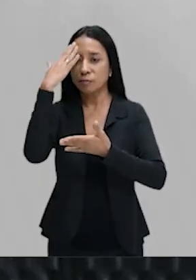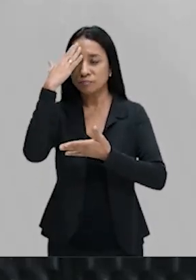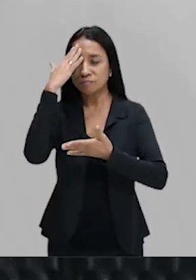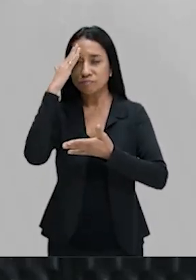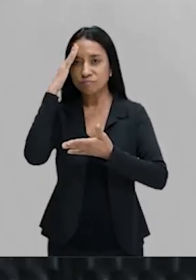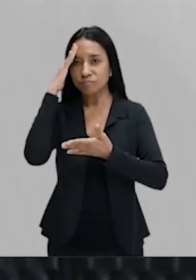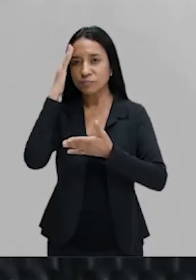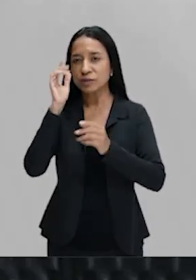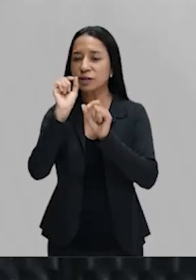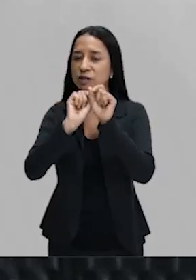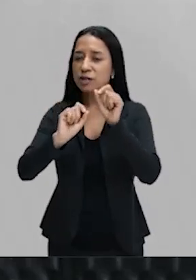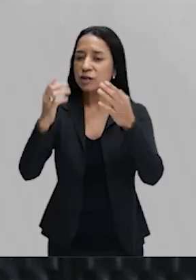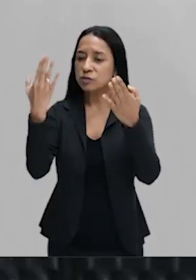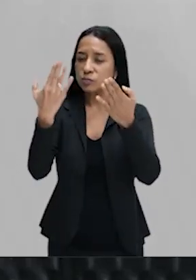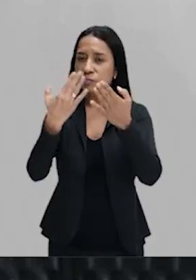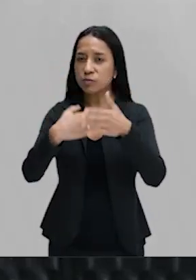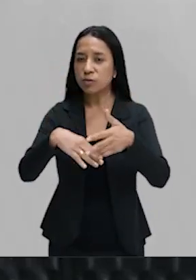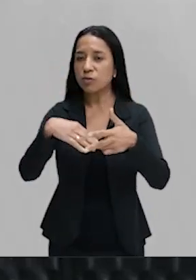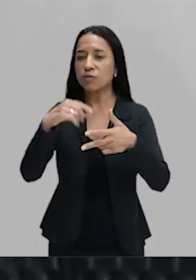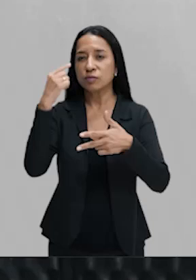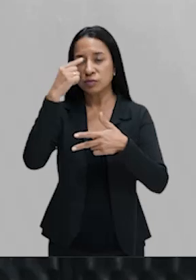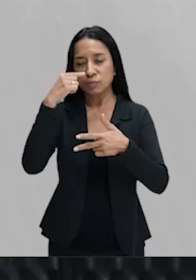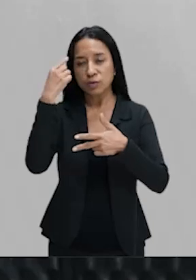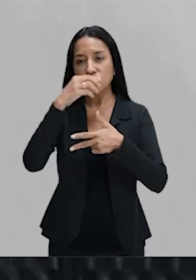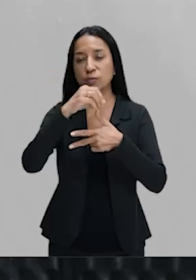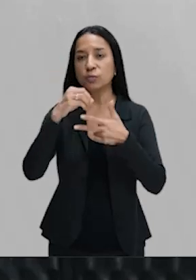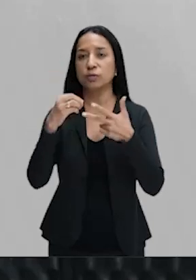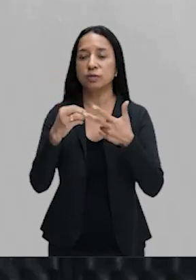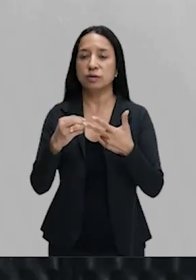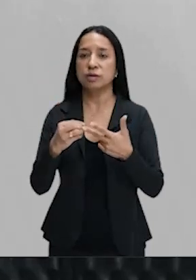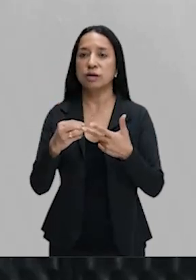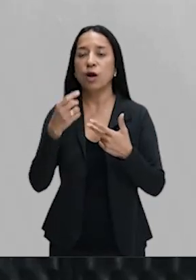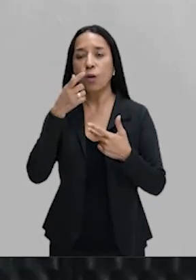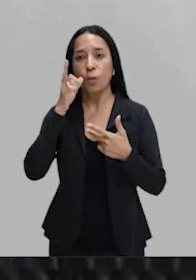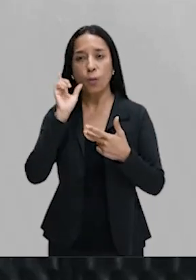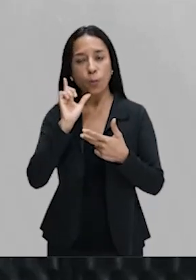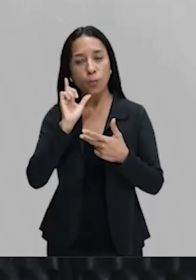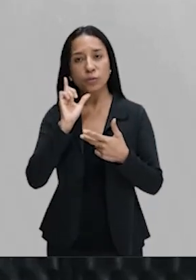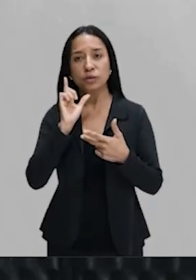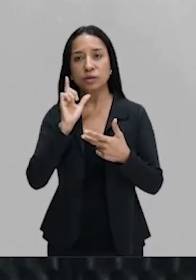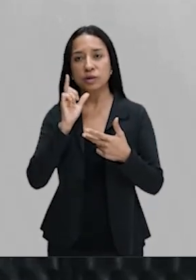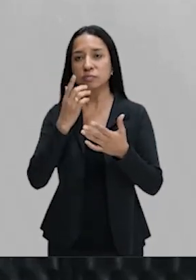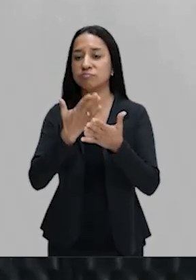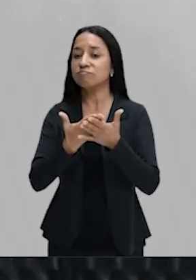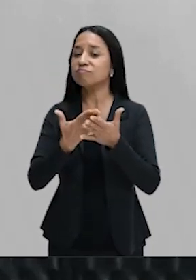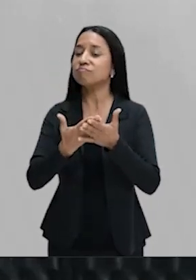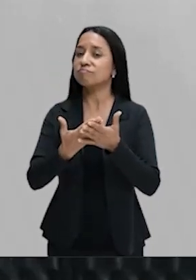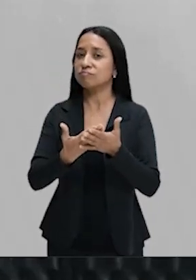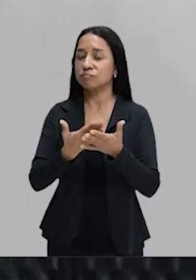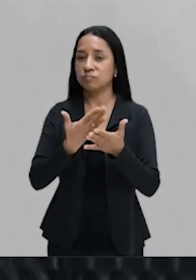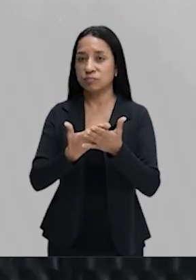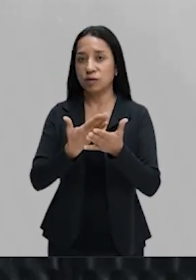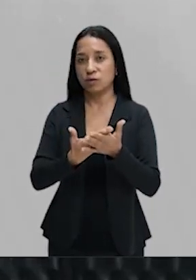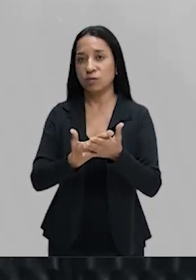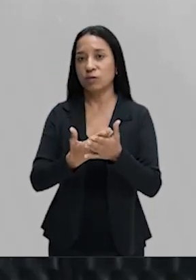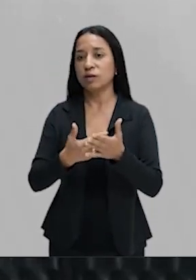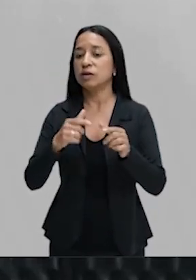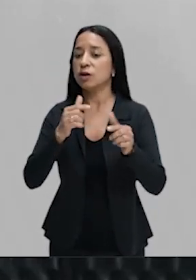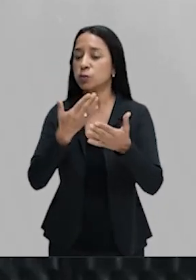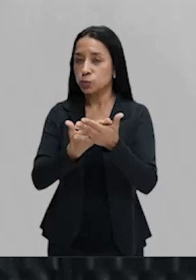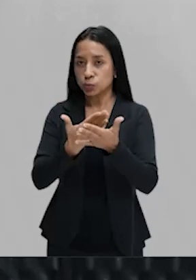entender melhor as provas de espanhol do Enem. E ontem, na aula passada, na última aula que nós